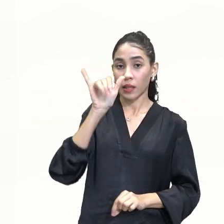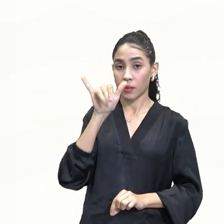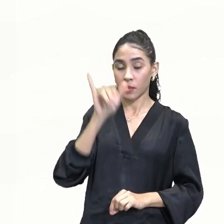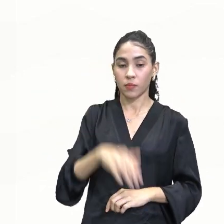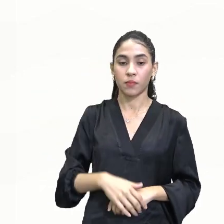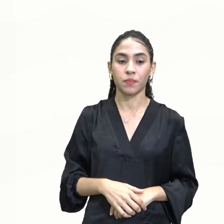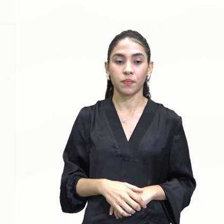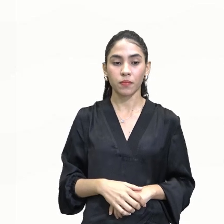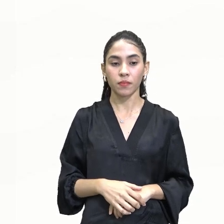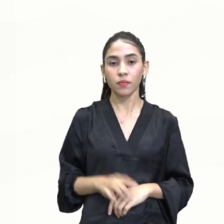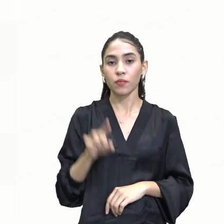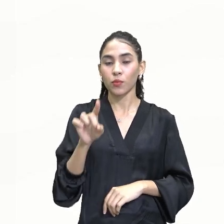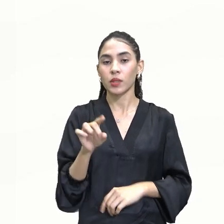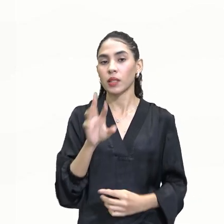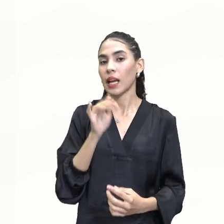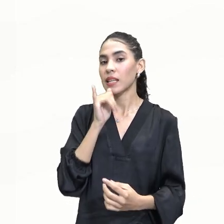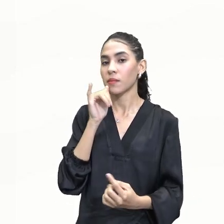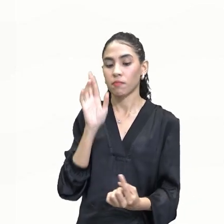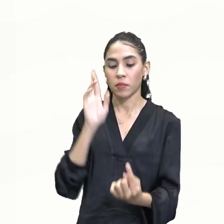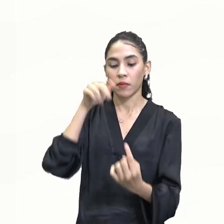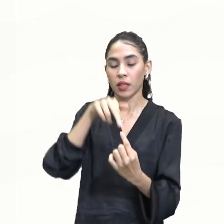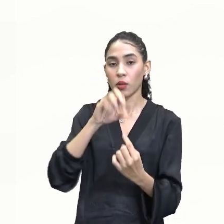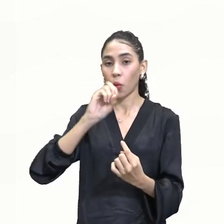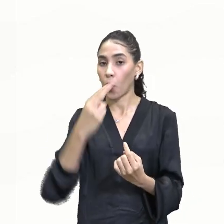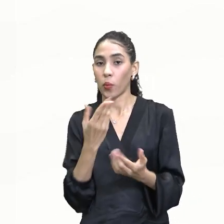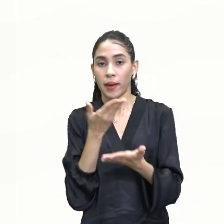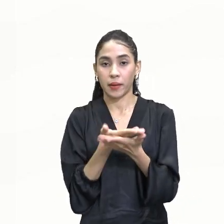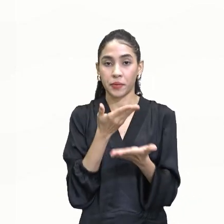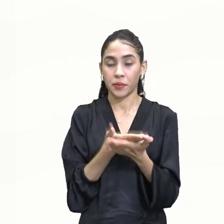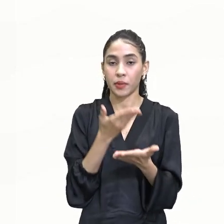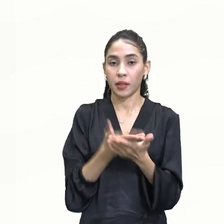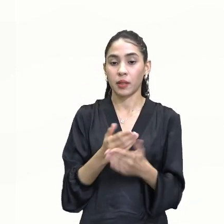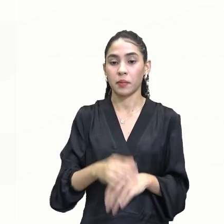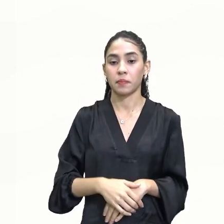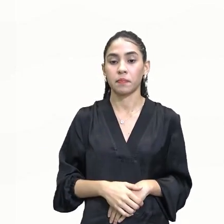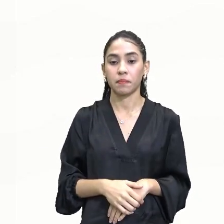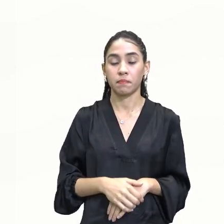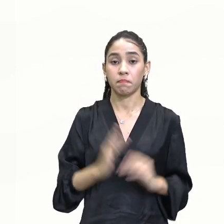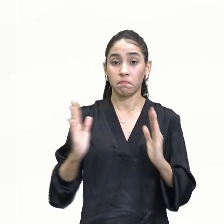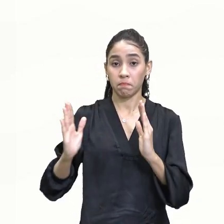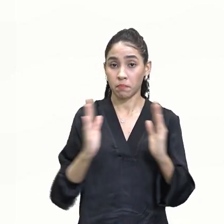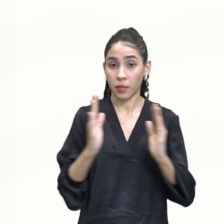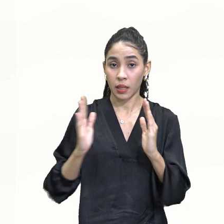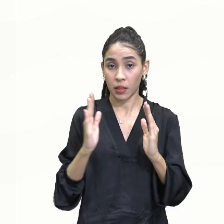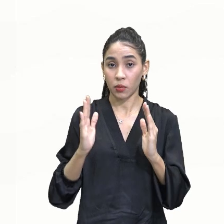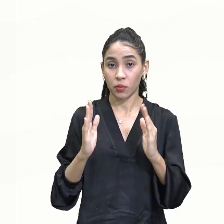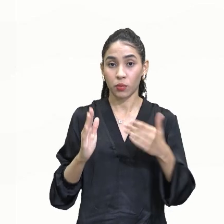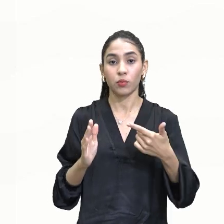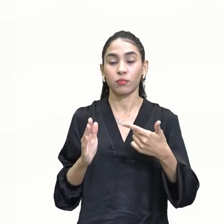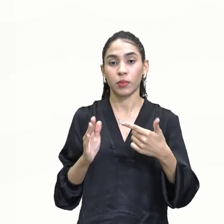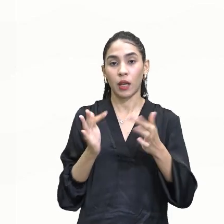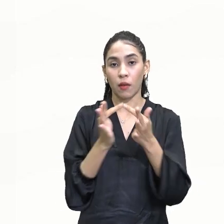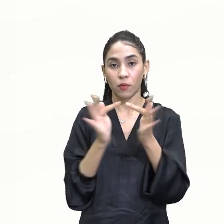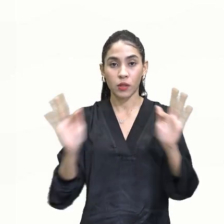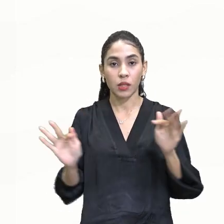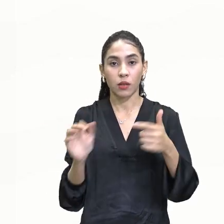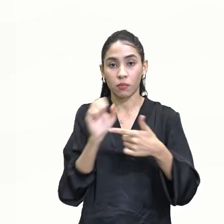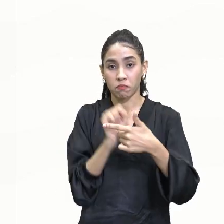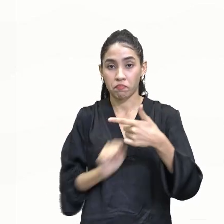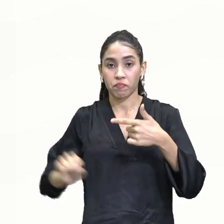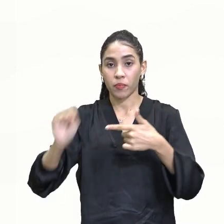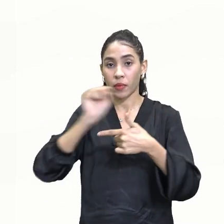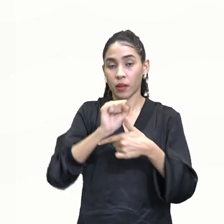nós formos aí nos referir, estudar, não é? Denotar tempo a função seno, você vai